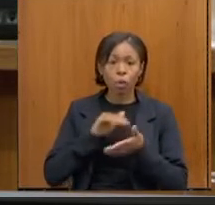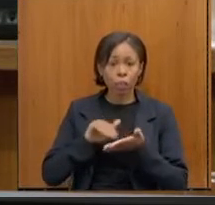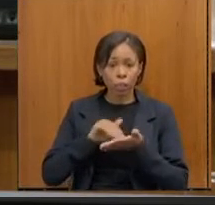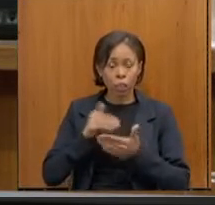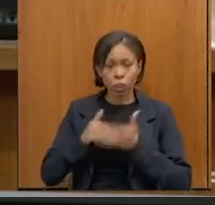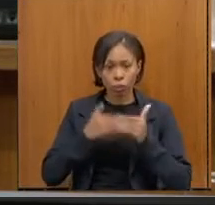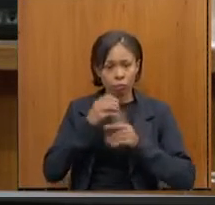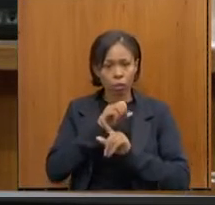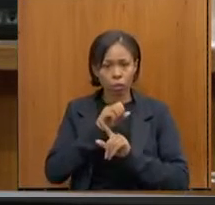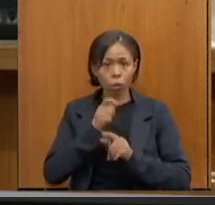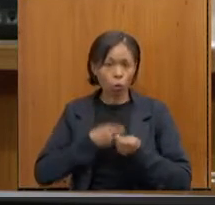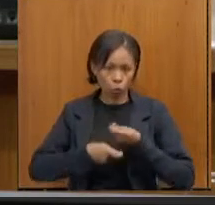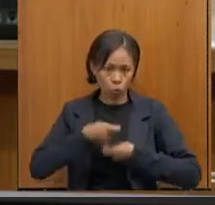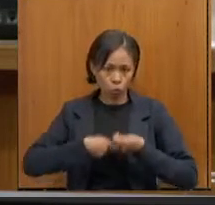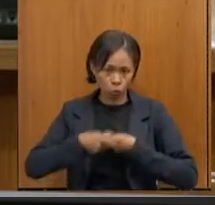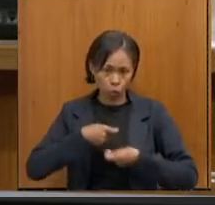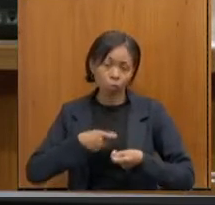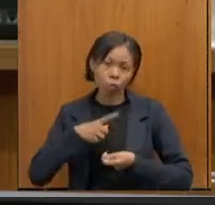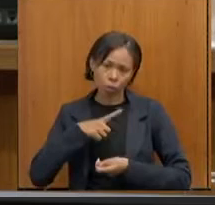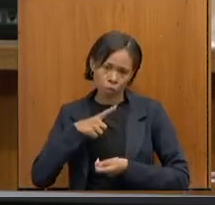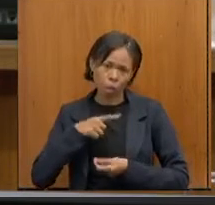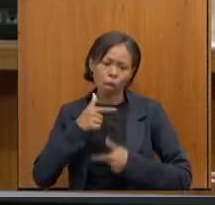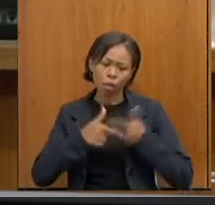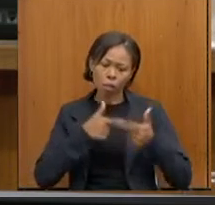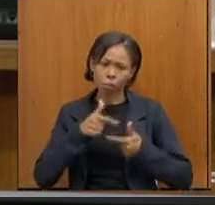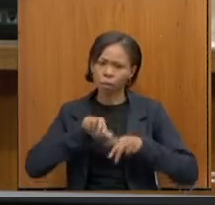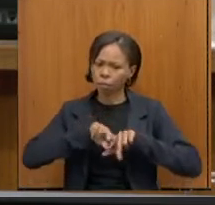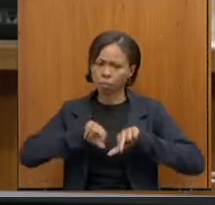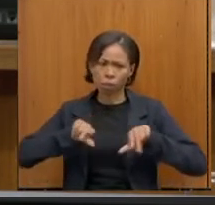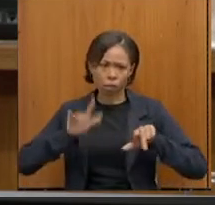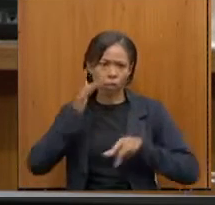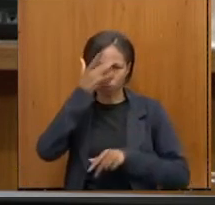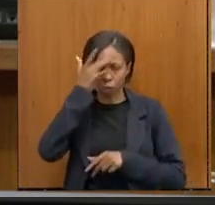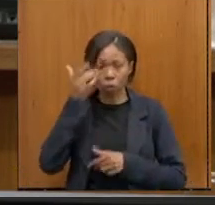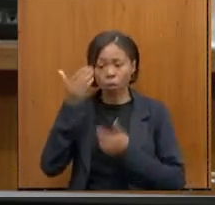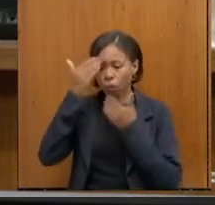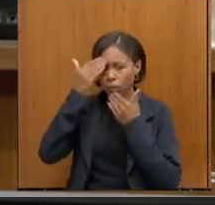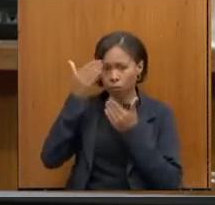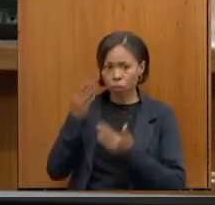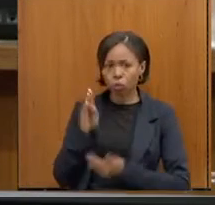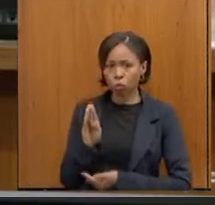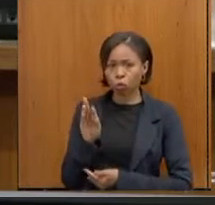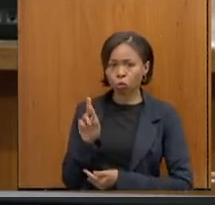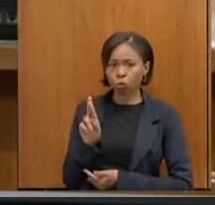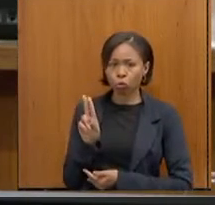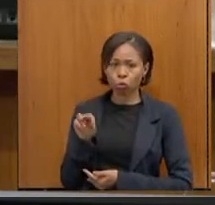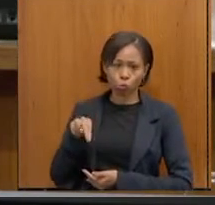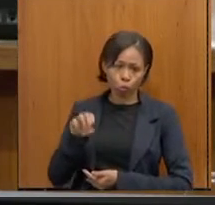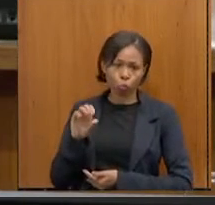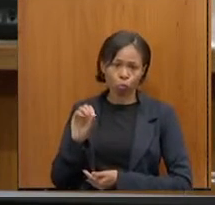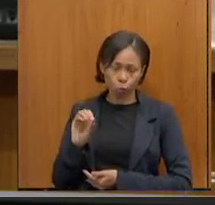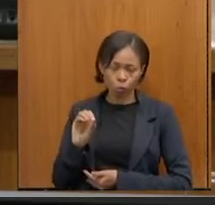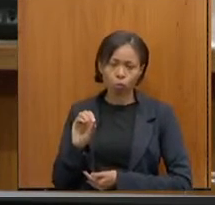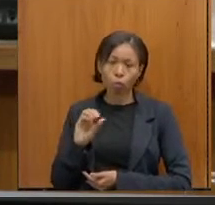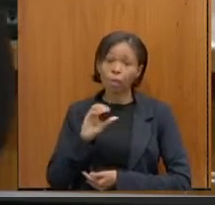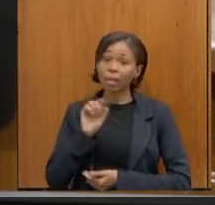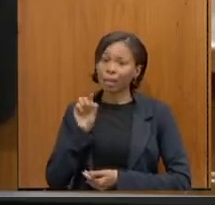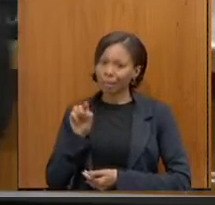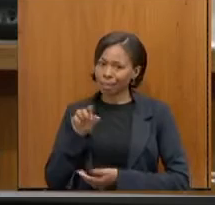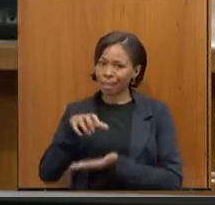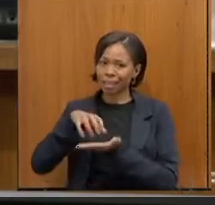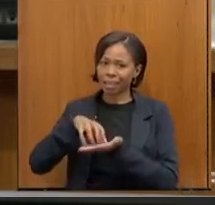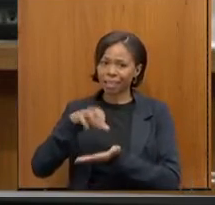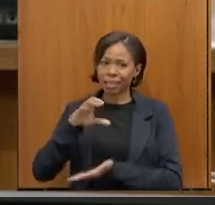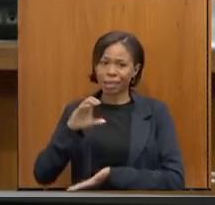trabalho feito a várias mãos e o agradeço aqui inclusive o Bruno da Cohab e a secretaria Elizabete chocar pela parceria